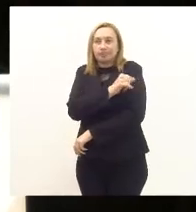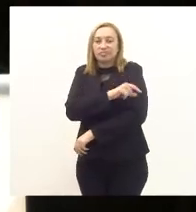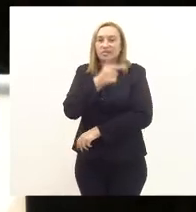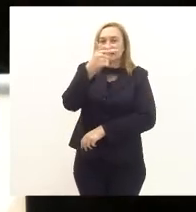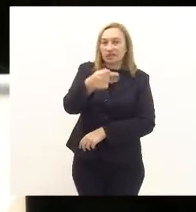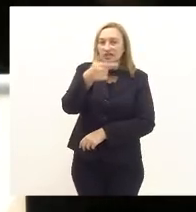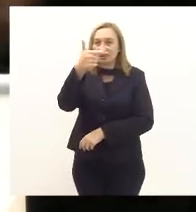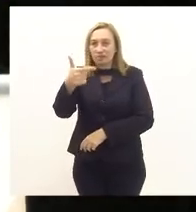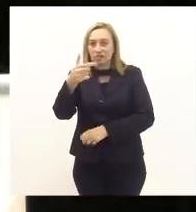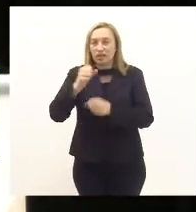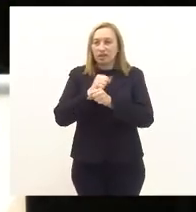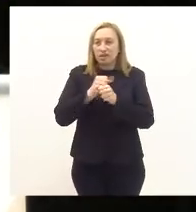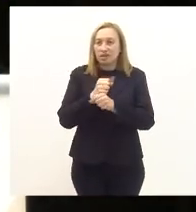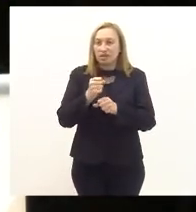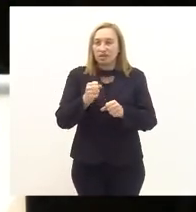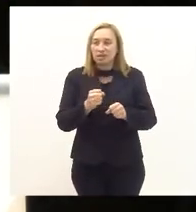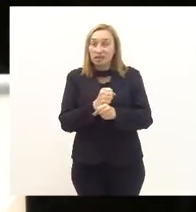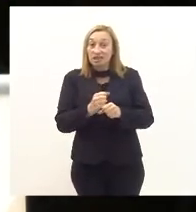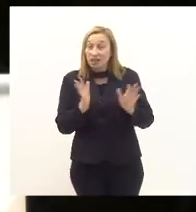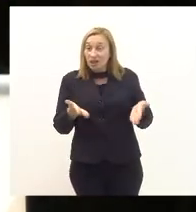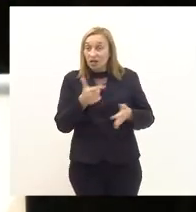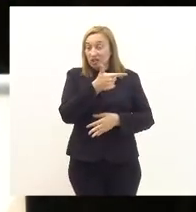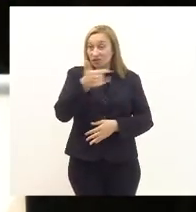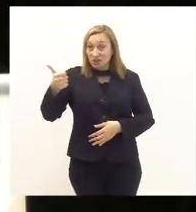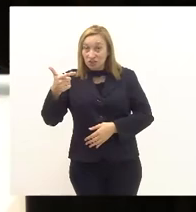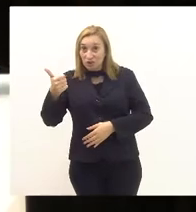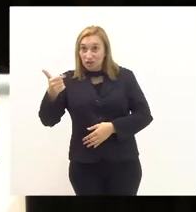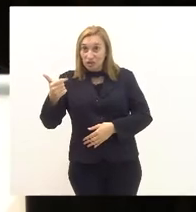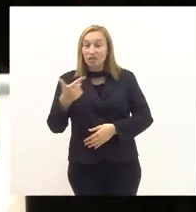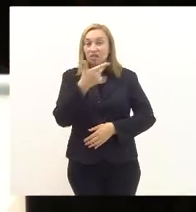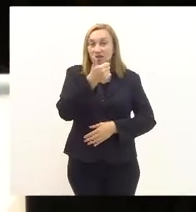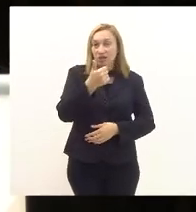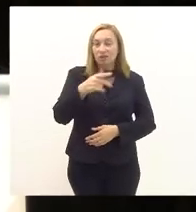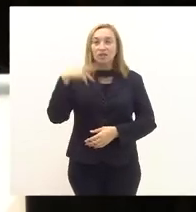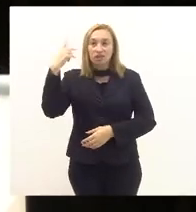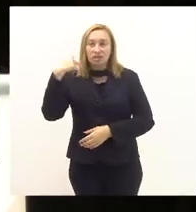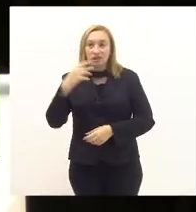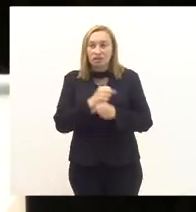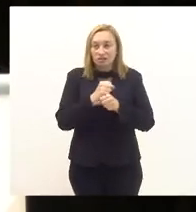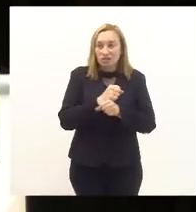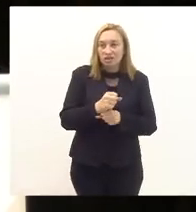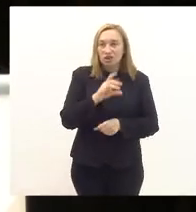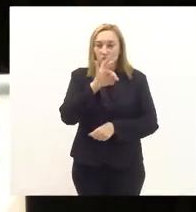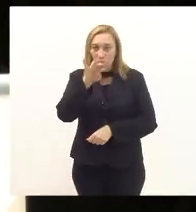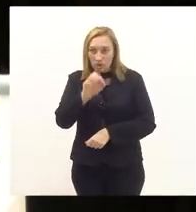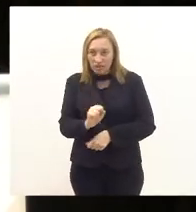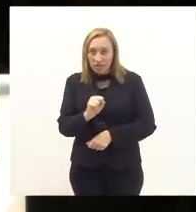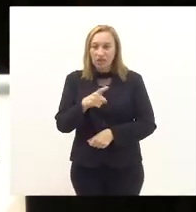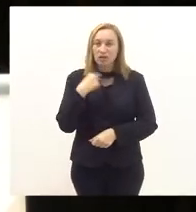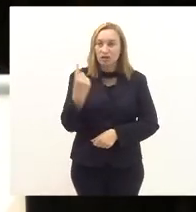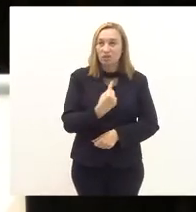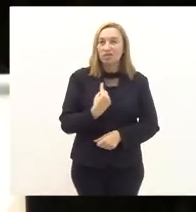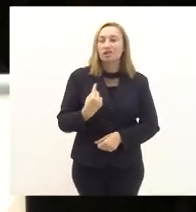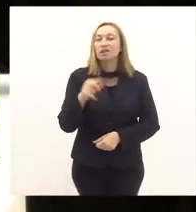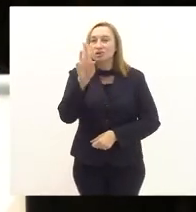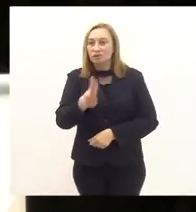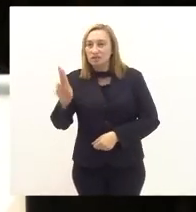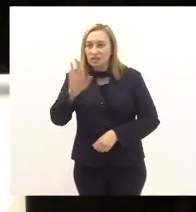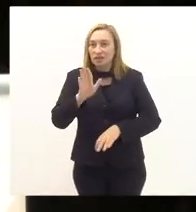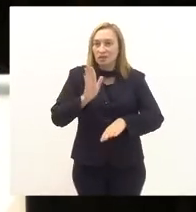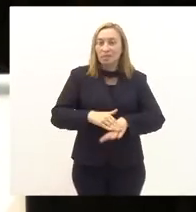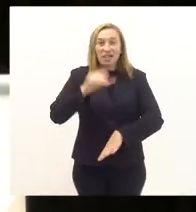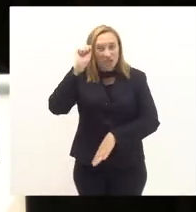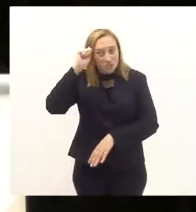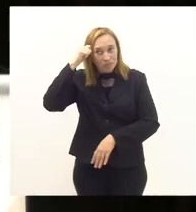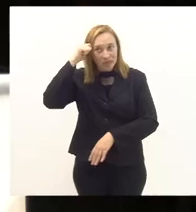72 anos, nesse ano de 22, e 22 anos de política de cotas. Nós somos, sim, a universidade mais